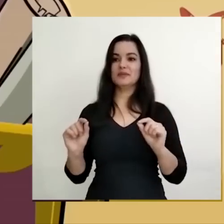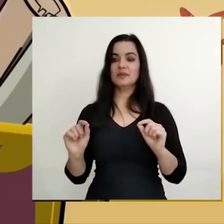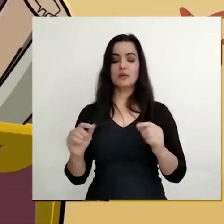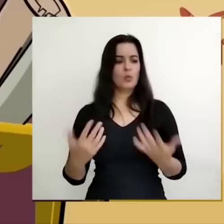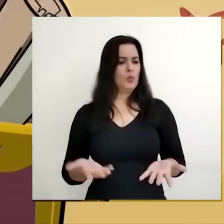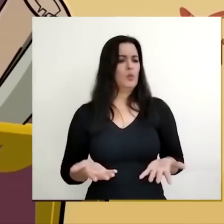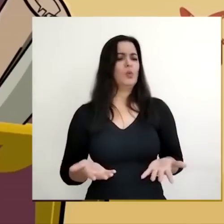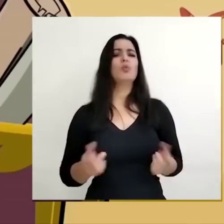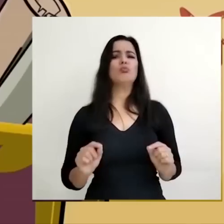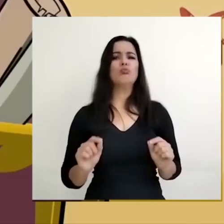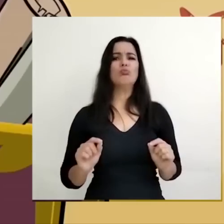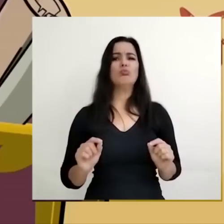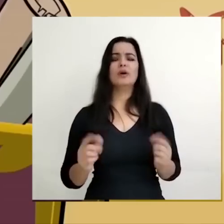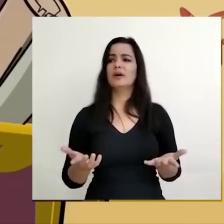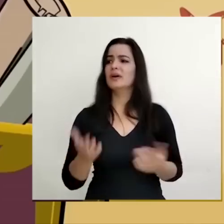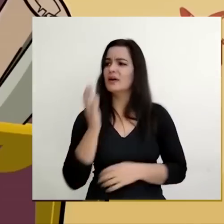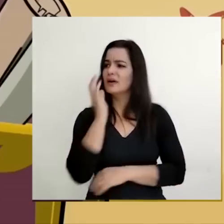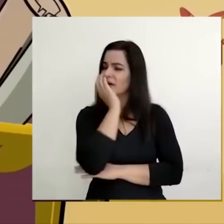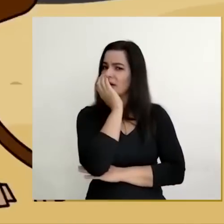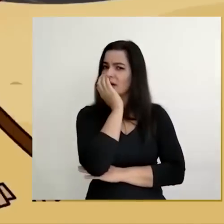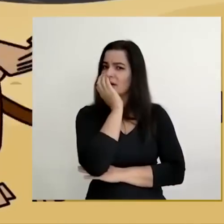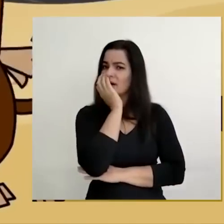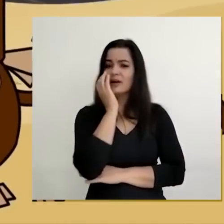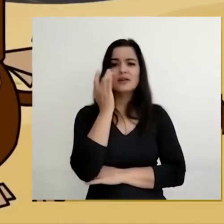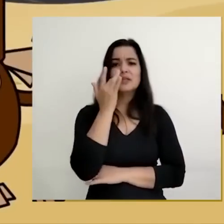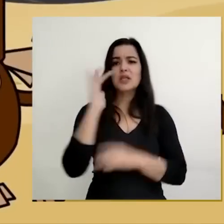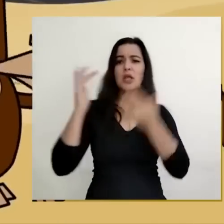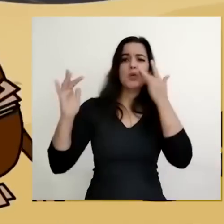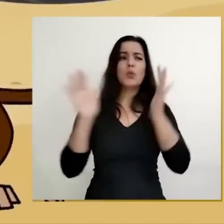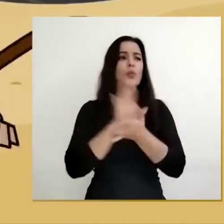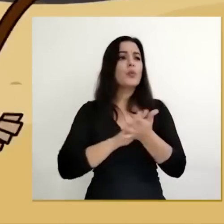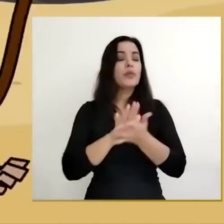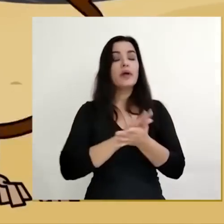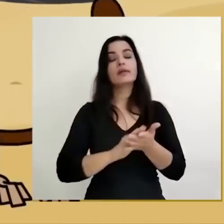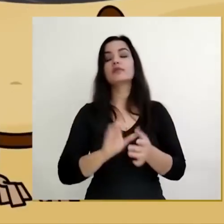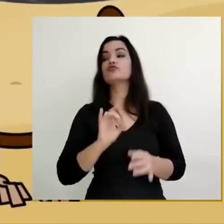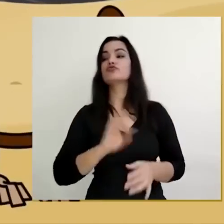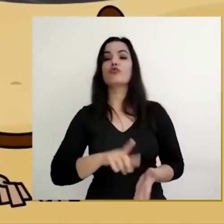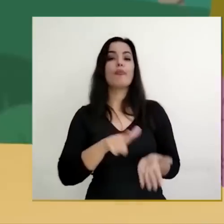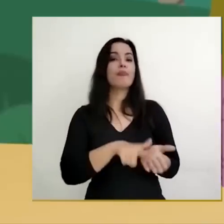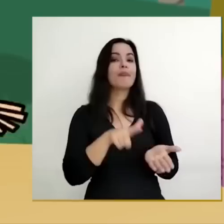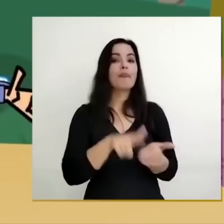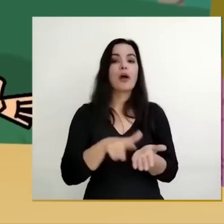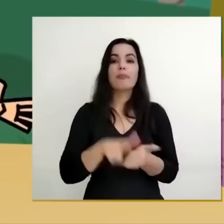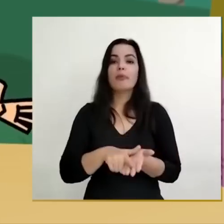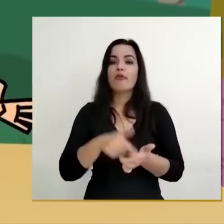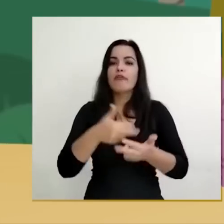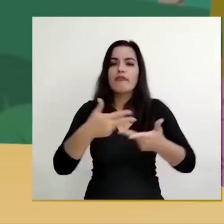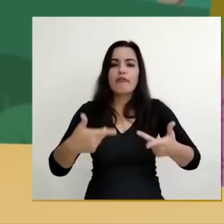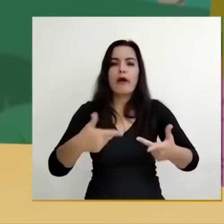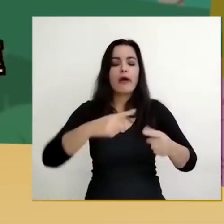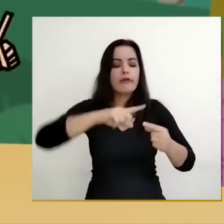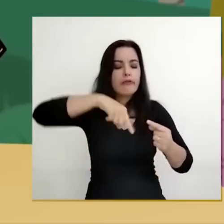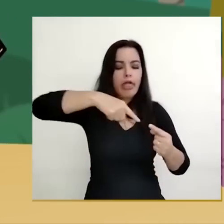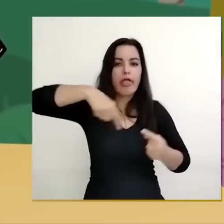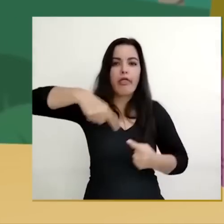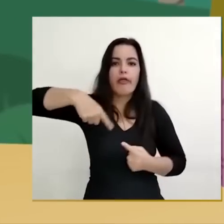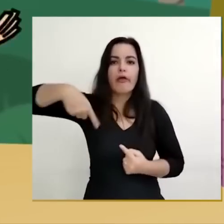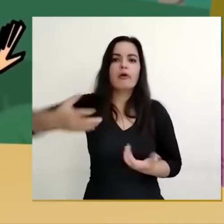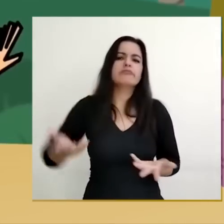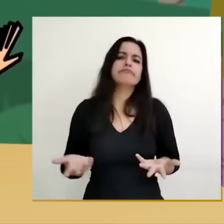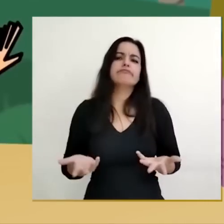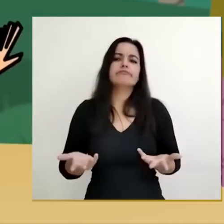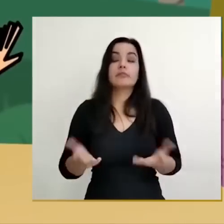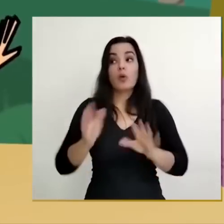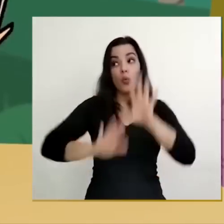Mas que tesouro é esse? Só tem um monte de papéis velhos aqui. Cuidado, Zico. Primeiro